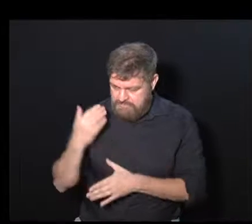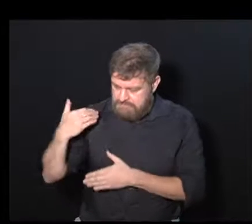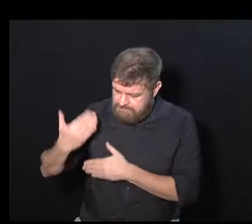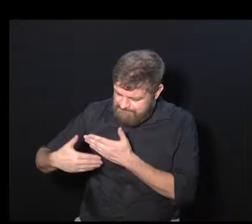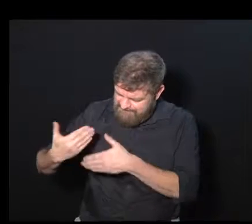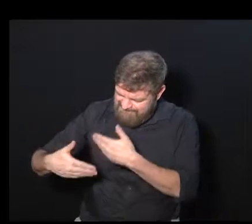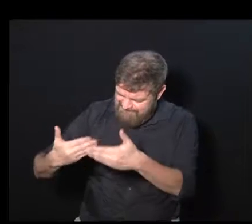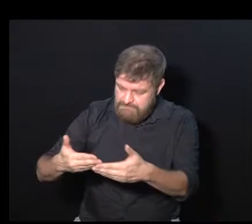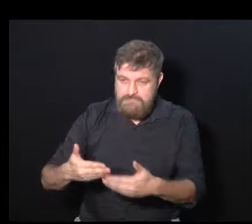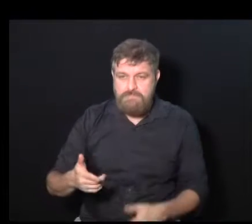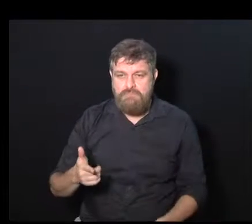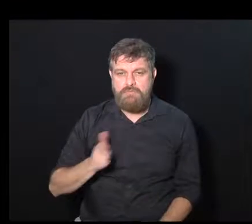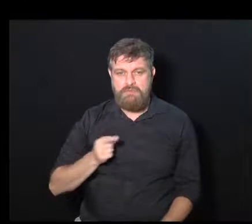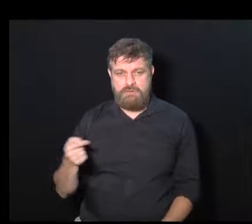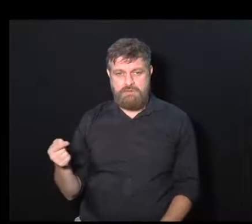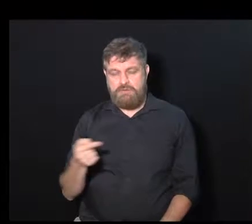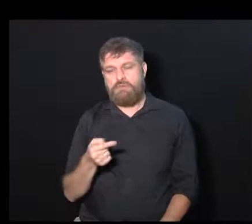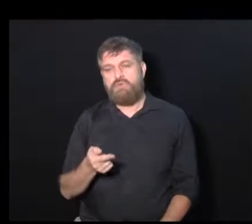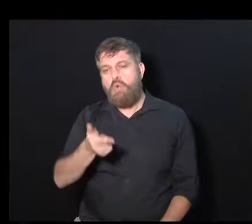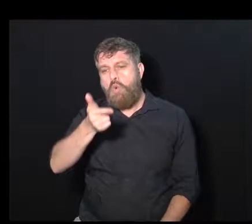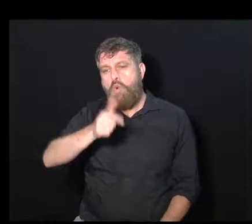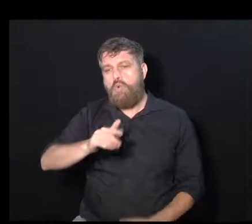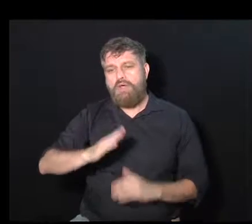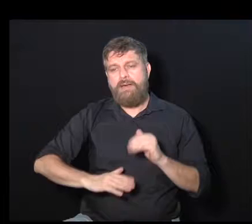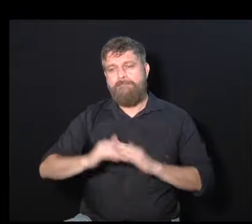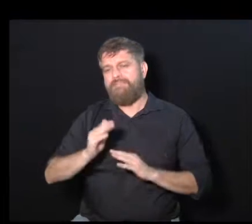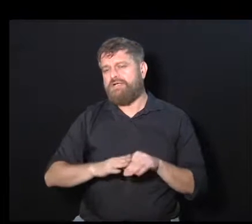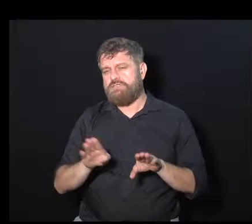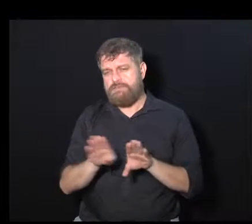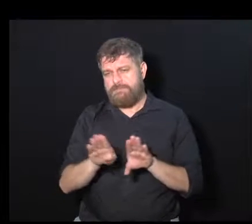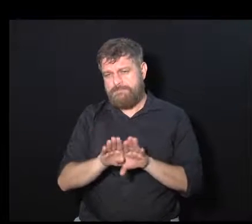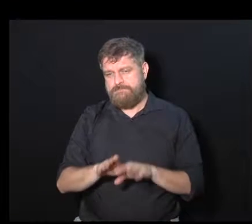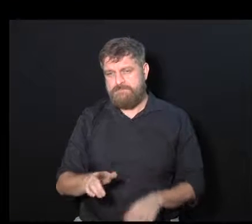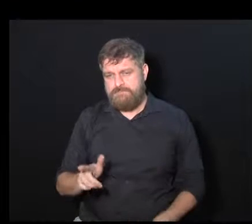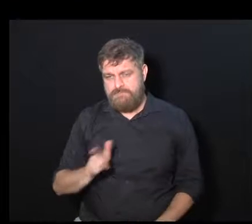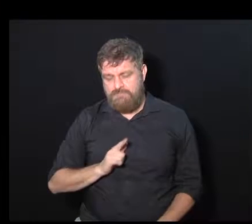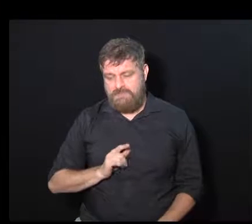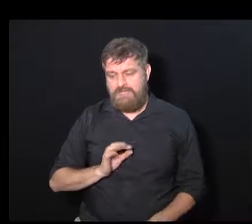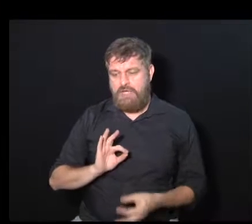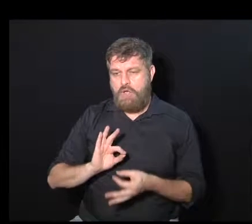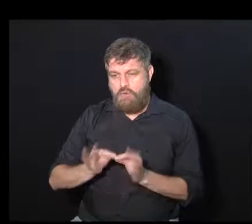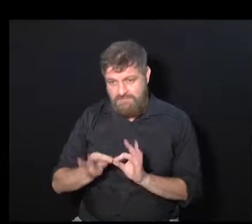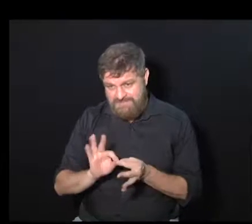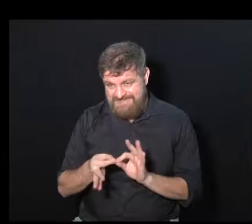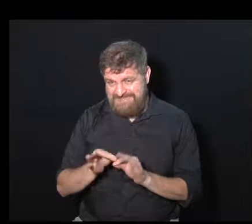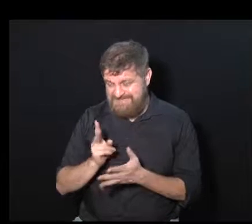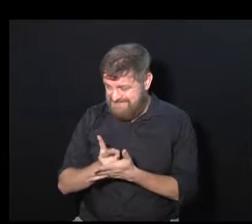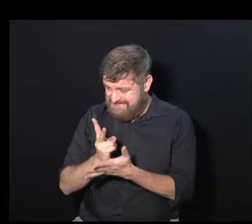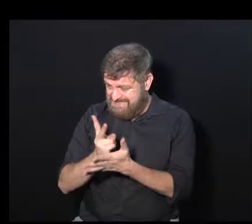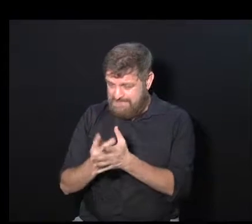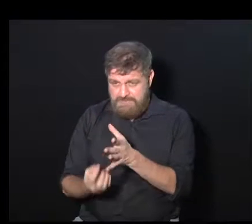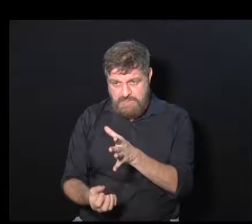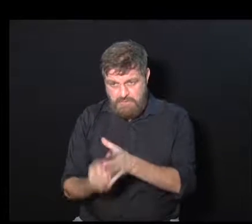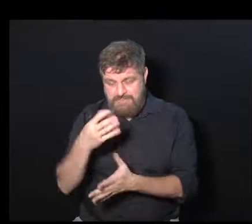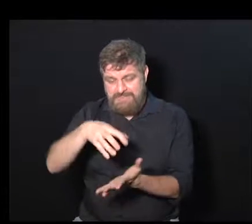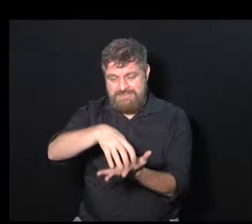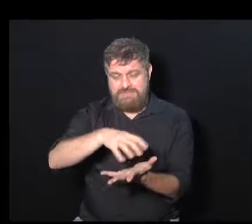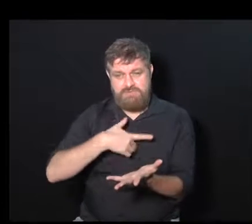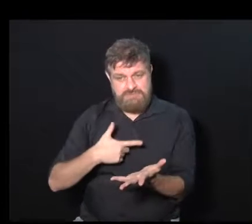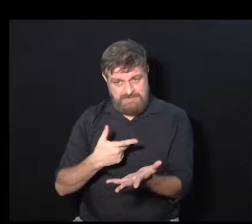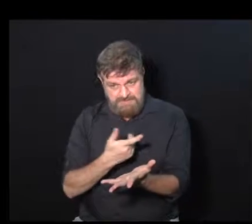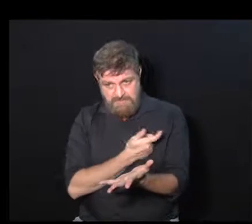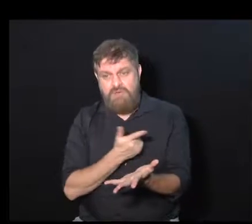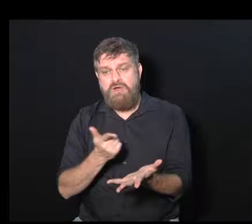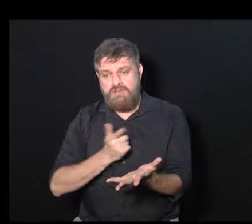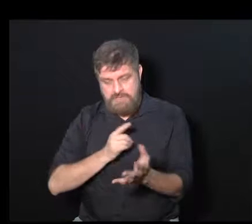realizando. E aí outra atividade também, que além das oficinas, que são sempre realizadas no centro de saúde,